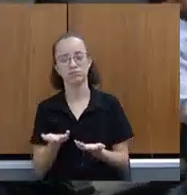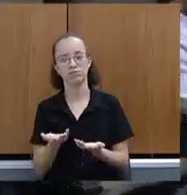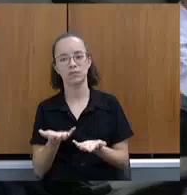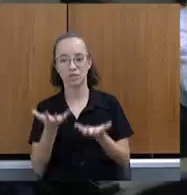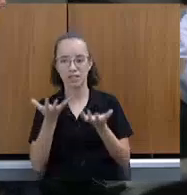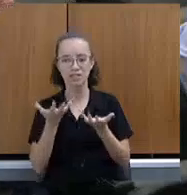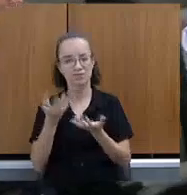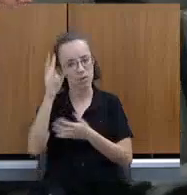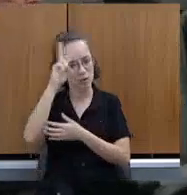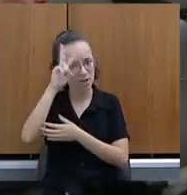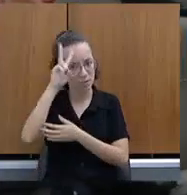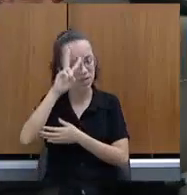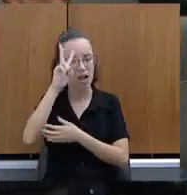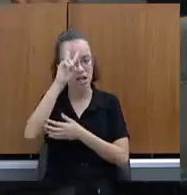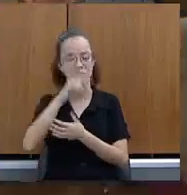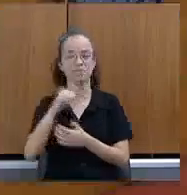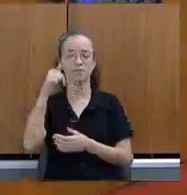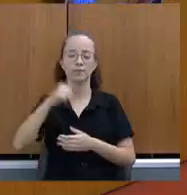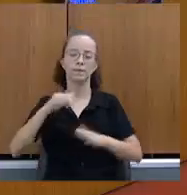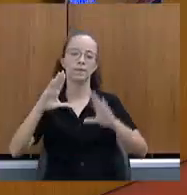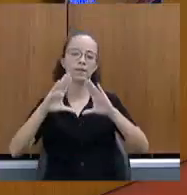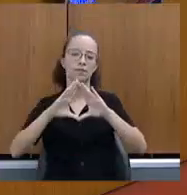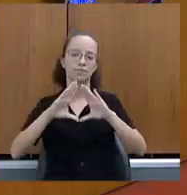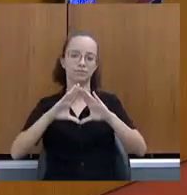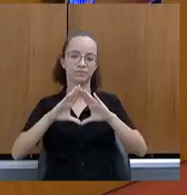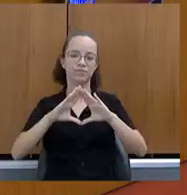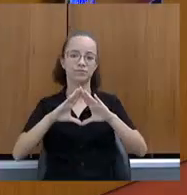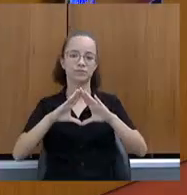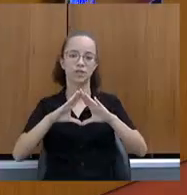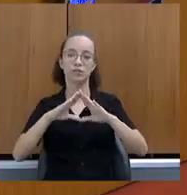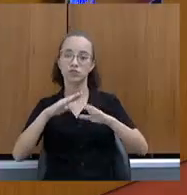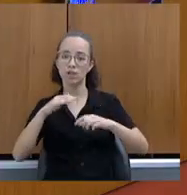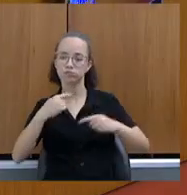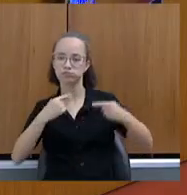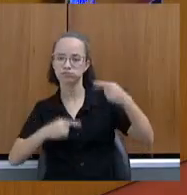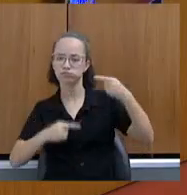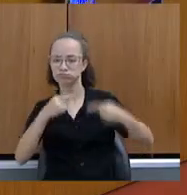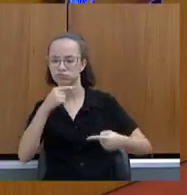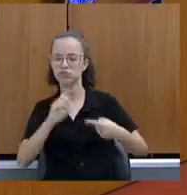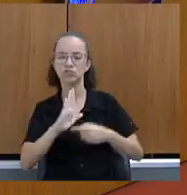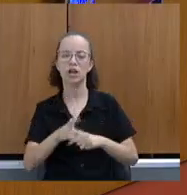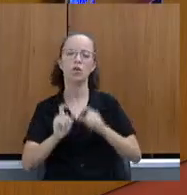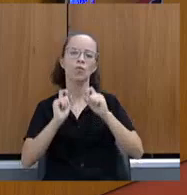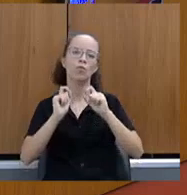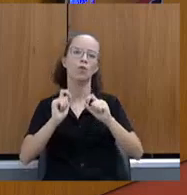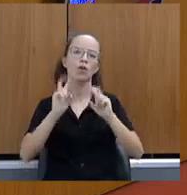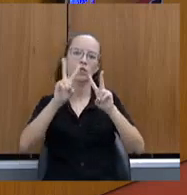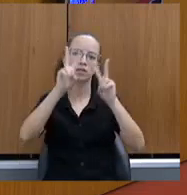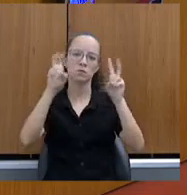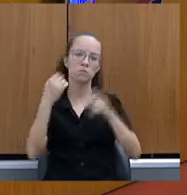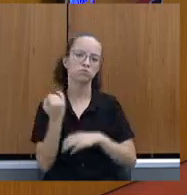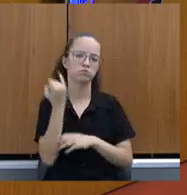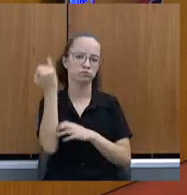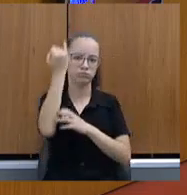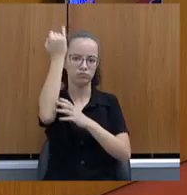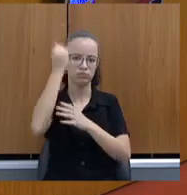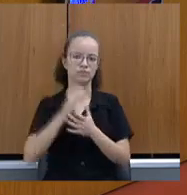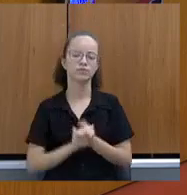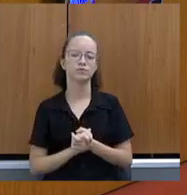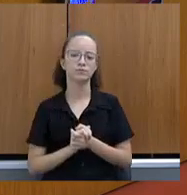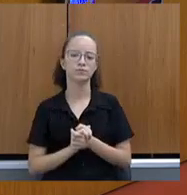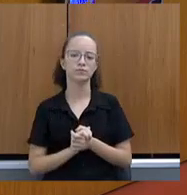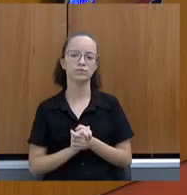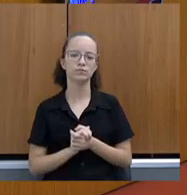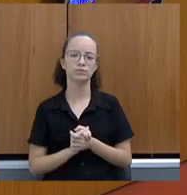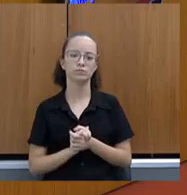quero lembrar que aqui Assembleia Legislativa também debateu uma outra questão relevante ligada